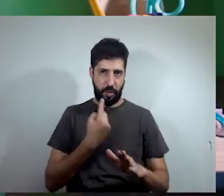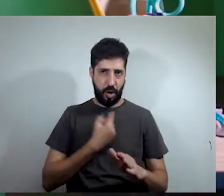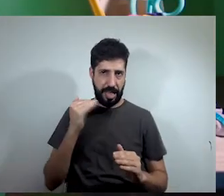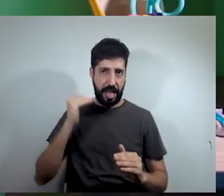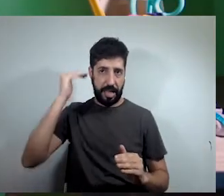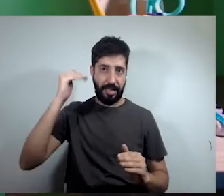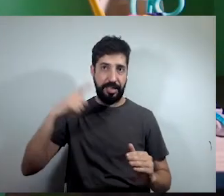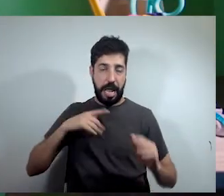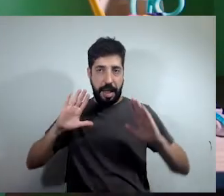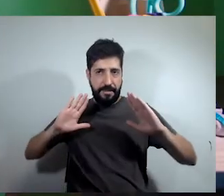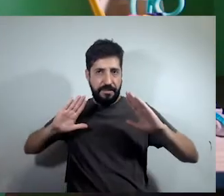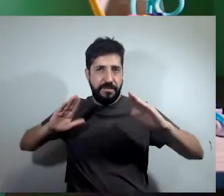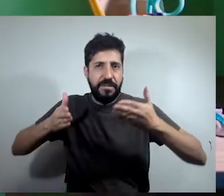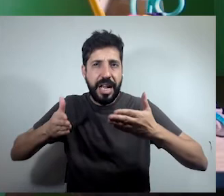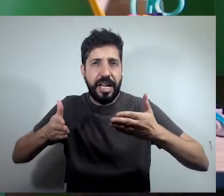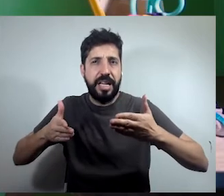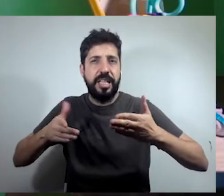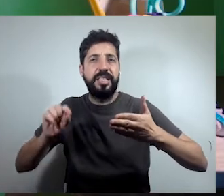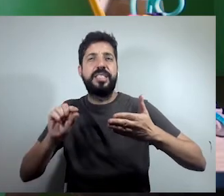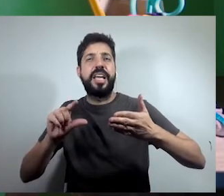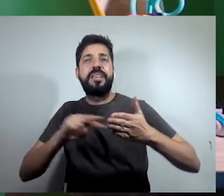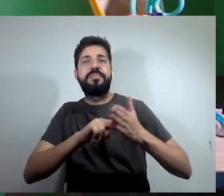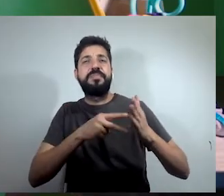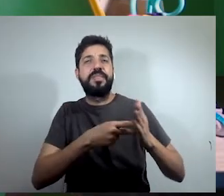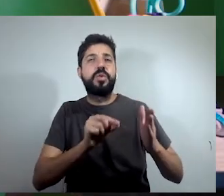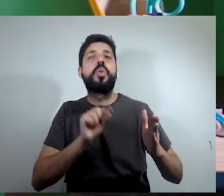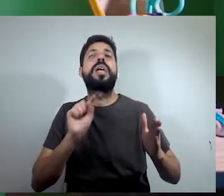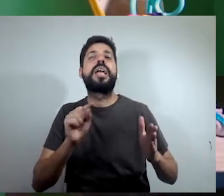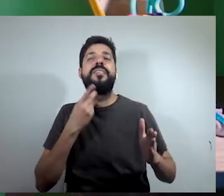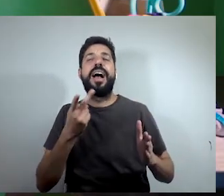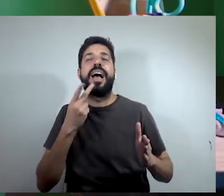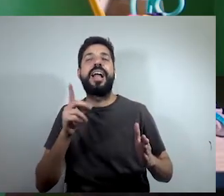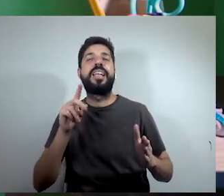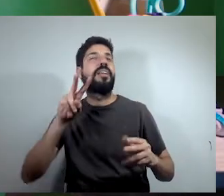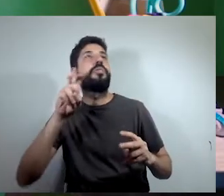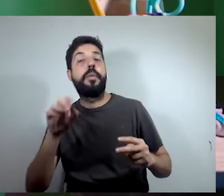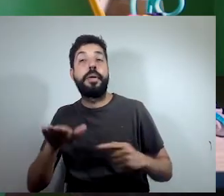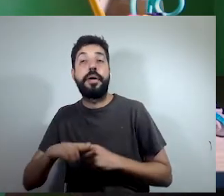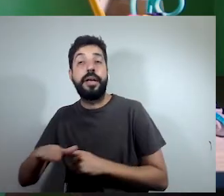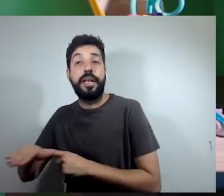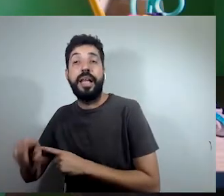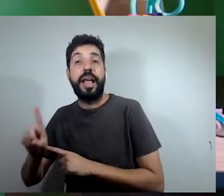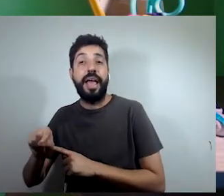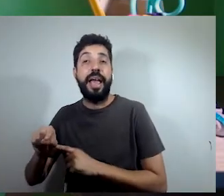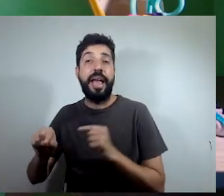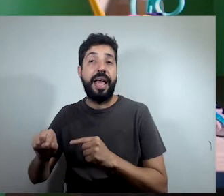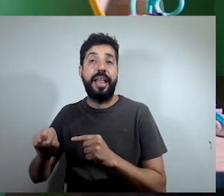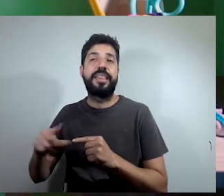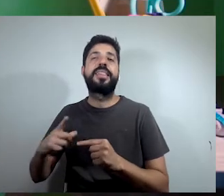muito centrados numa lógica de que a criança é aquela que está